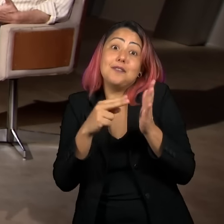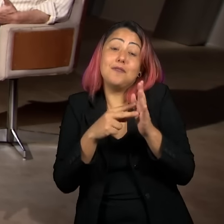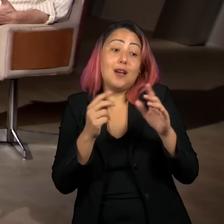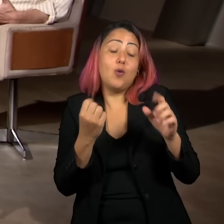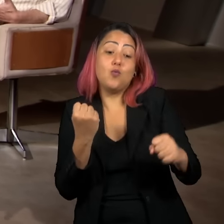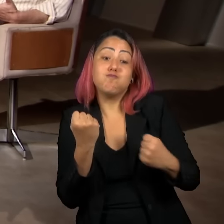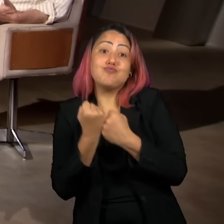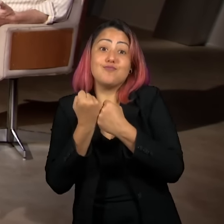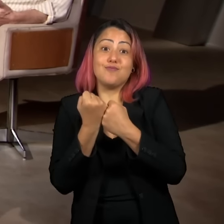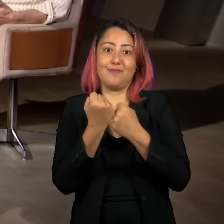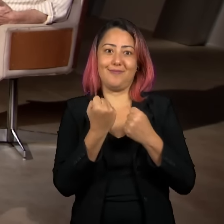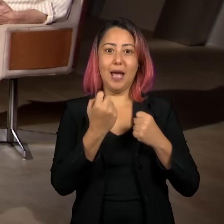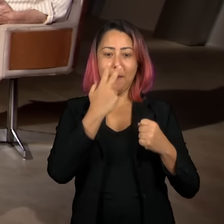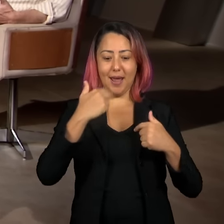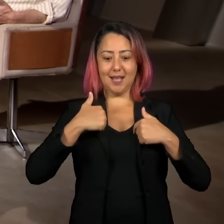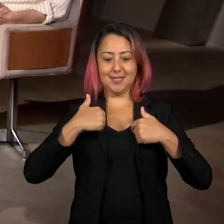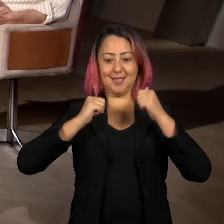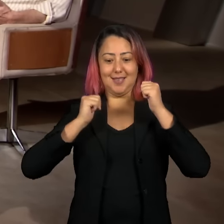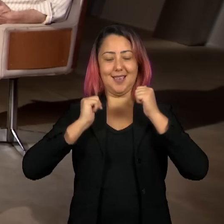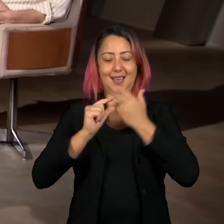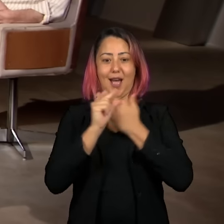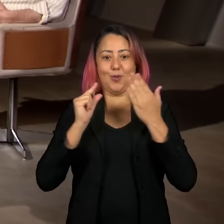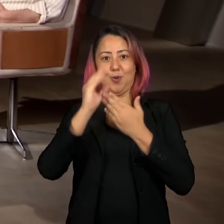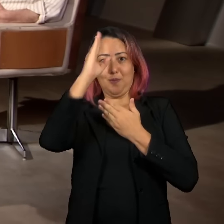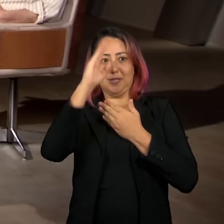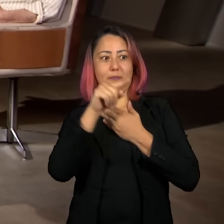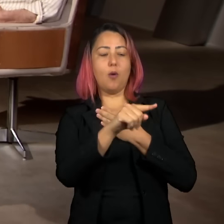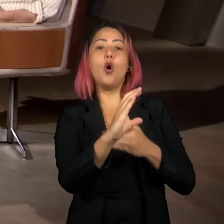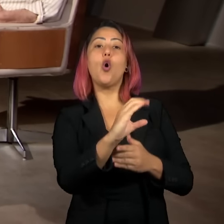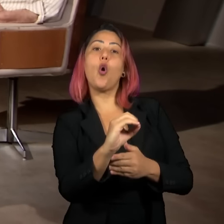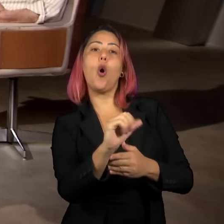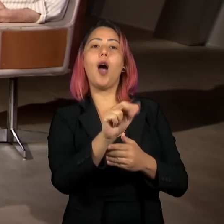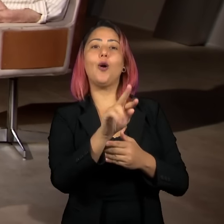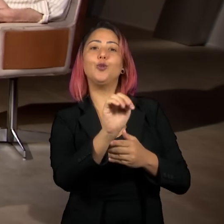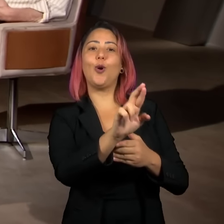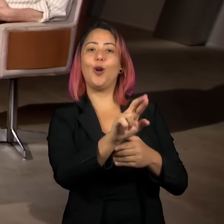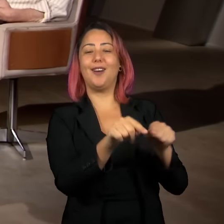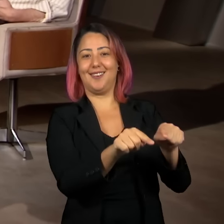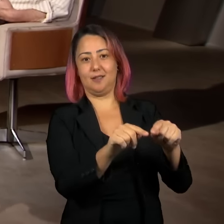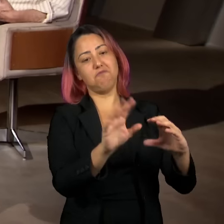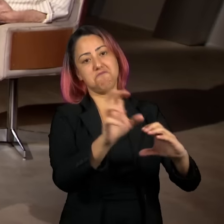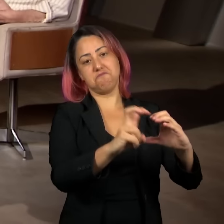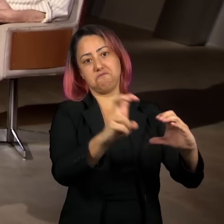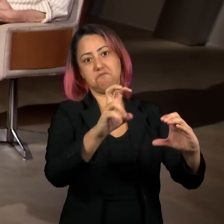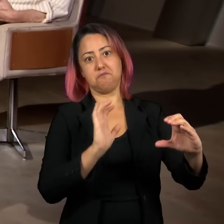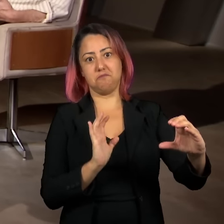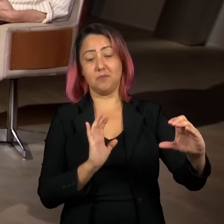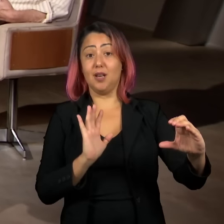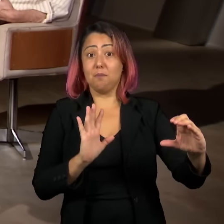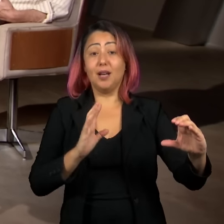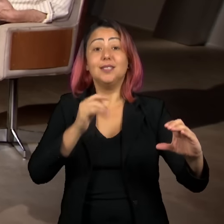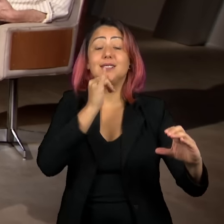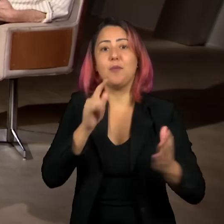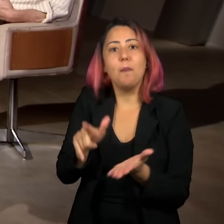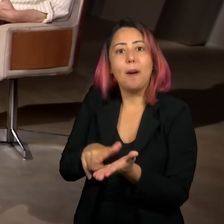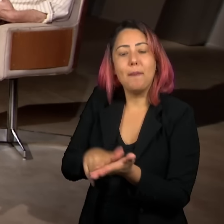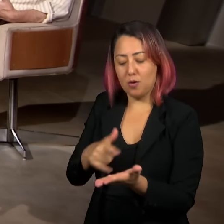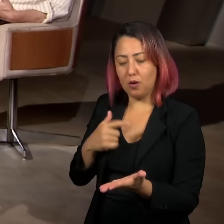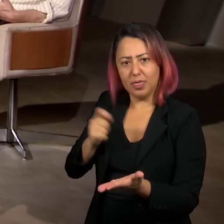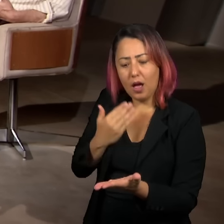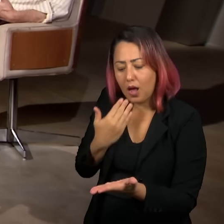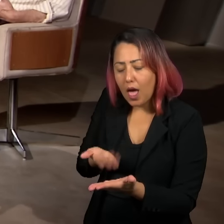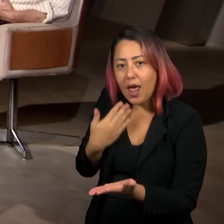uma coautoria extremamente importante que a gente não tinha antes porque eu não consigo conversar com o papel eu não consigo